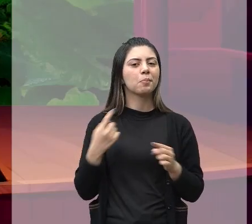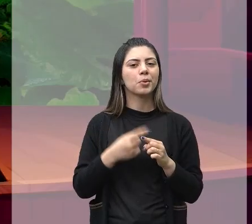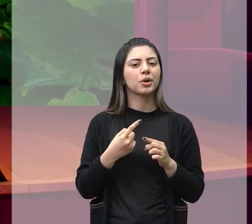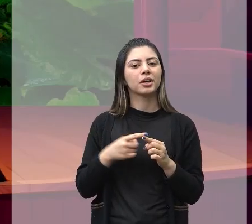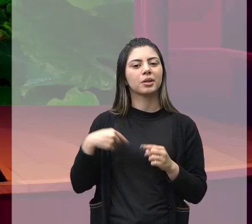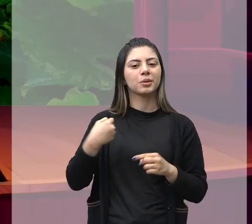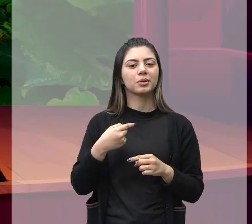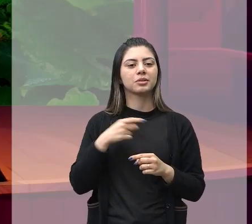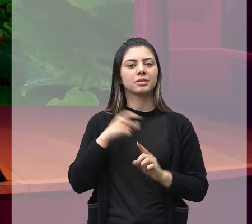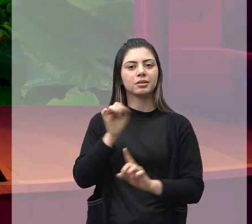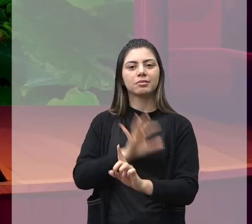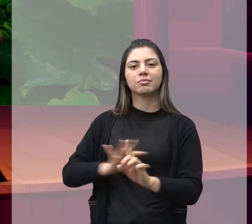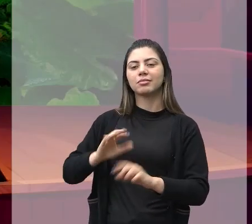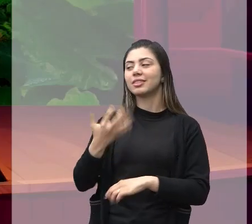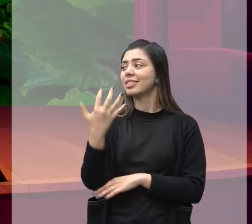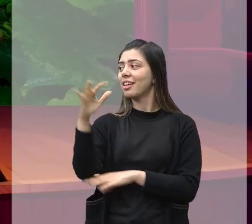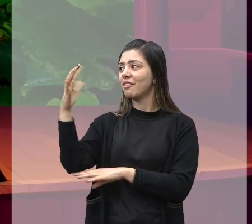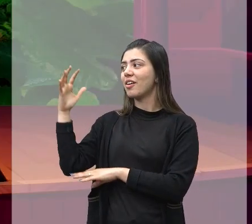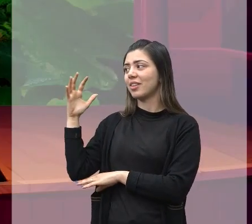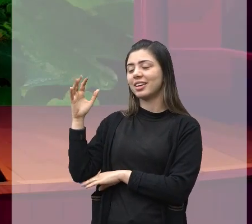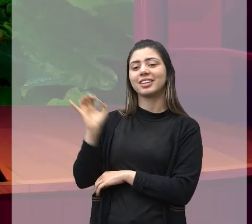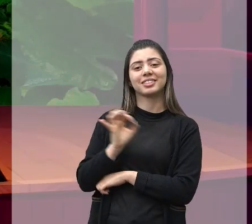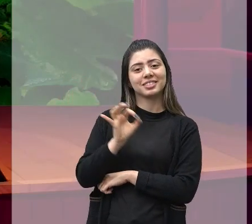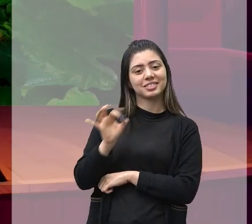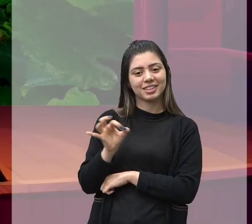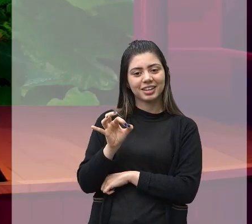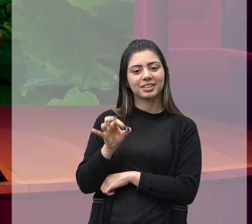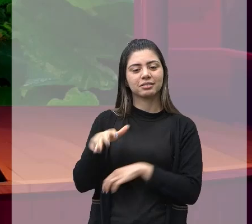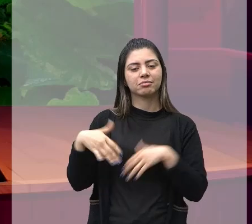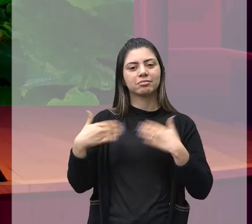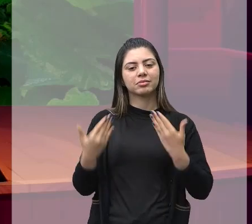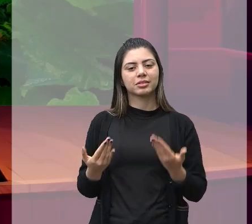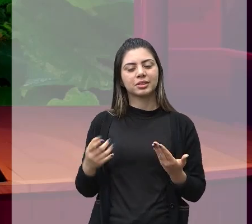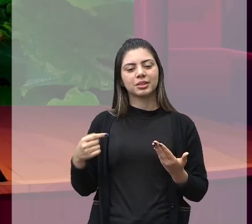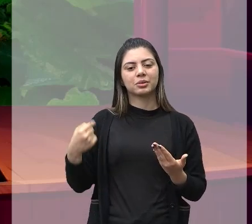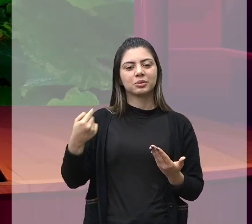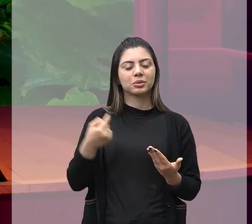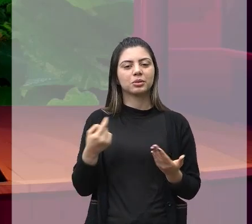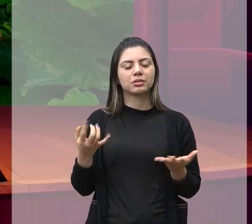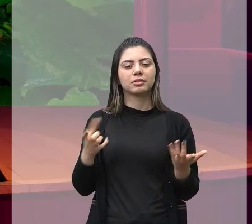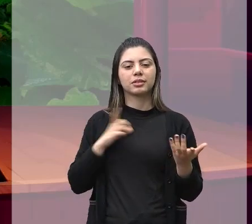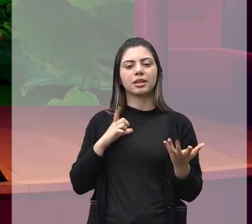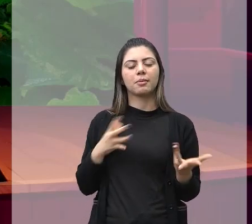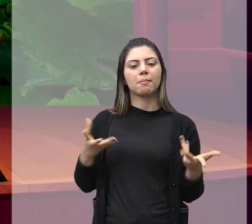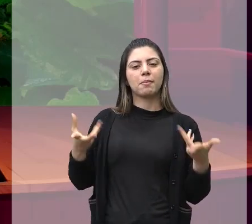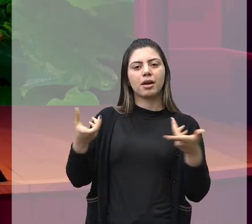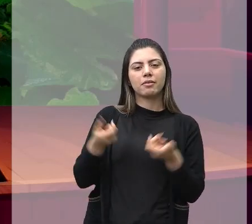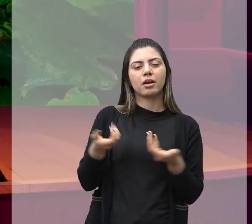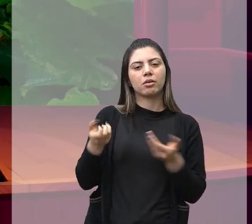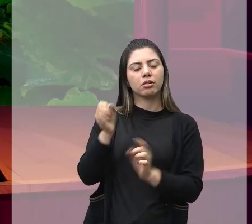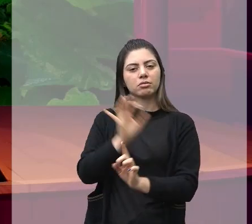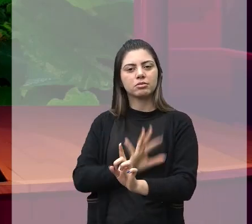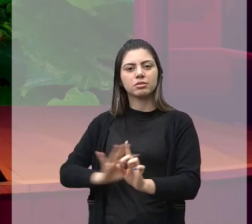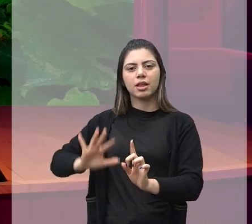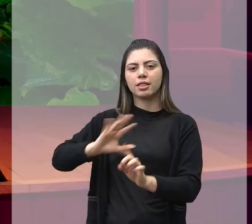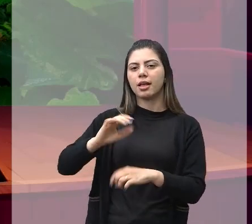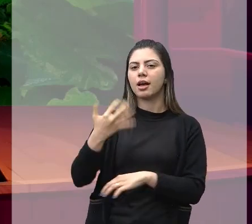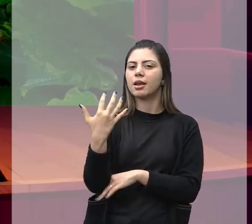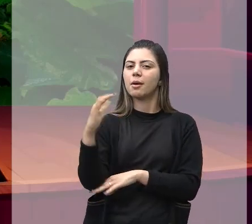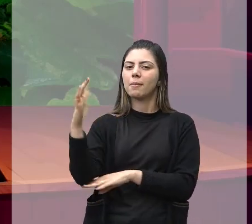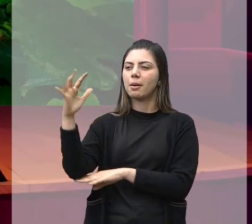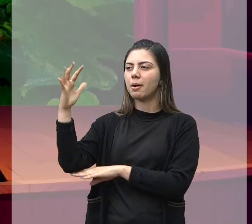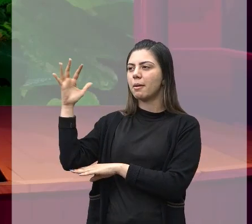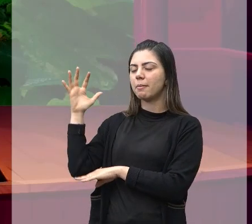num ambiente de floresta. Então, para enriquecer ainda mais este cenário, essa ambientação, ele